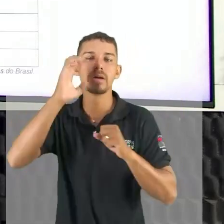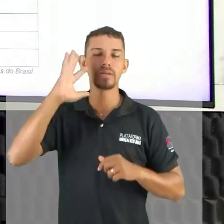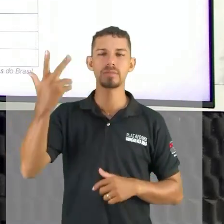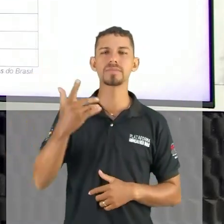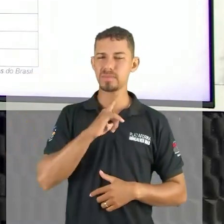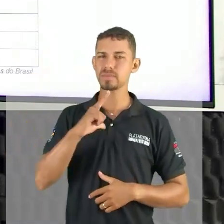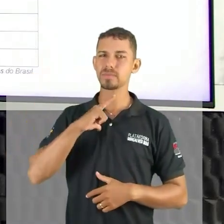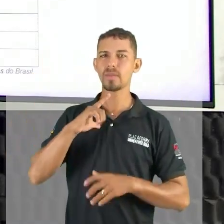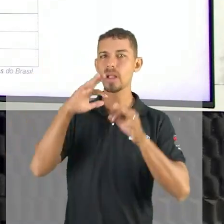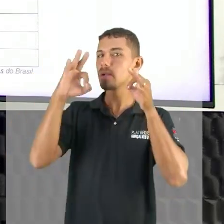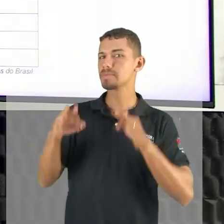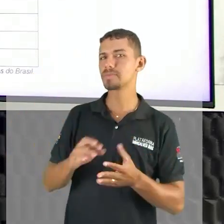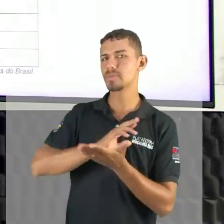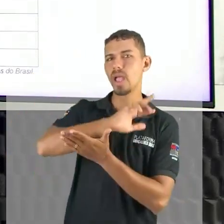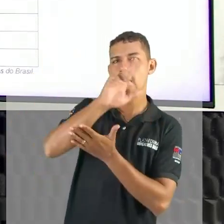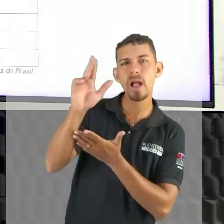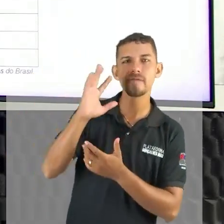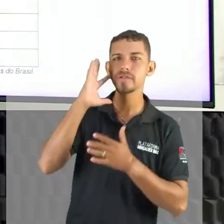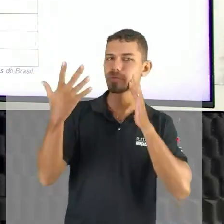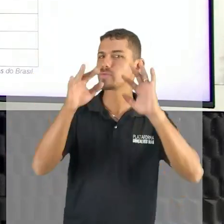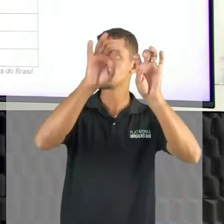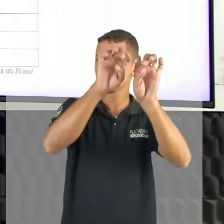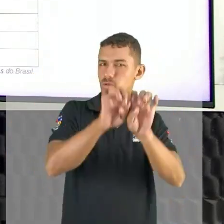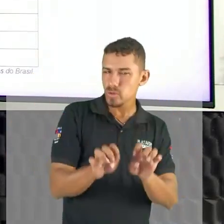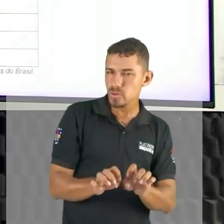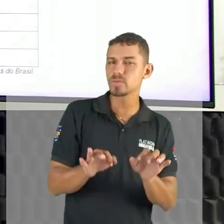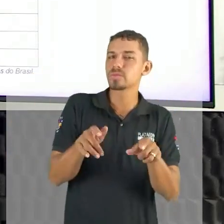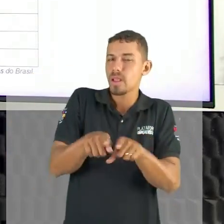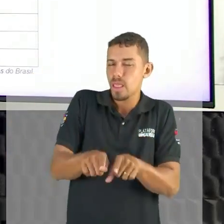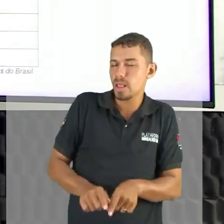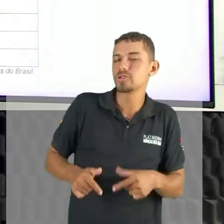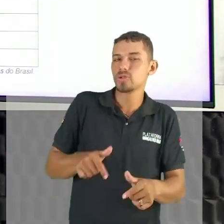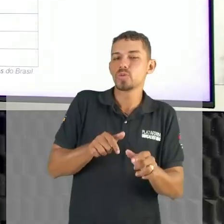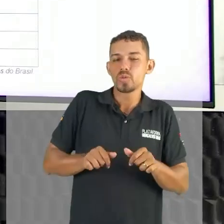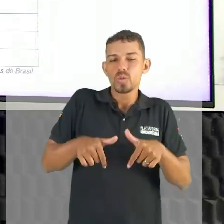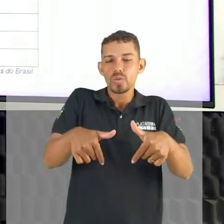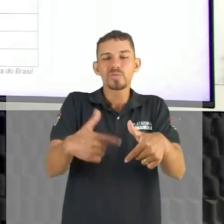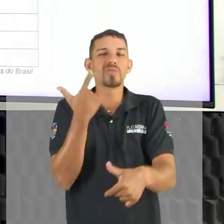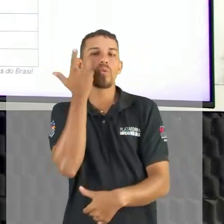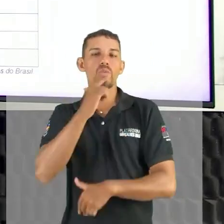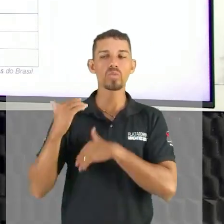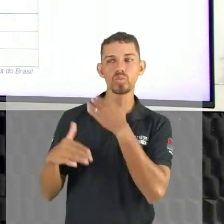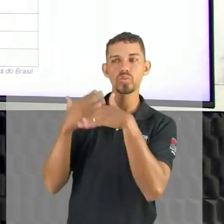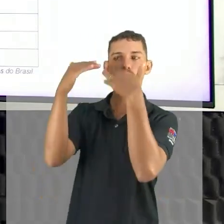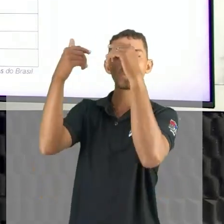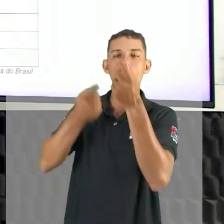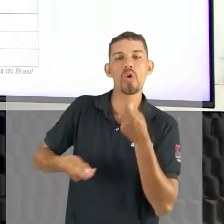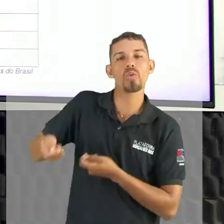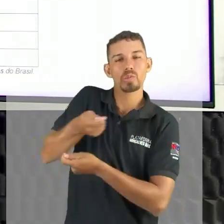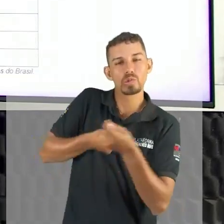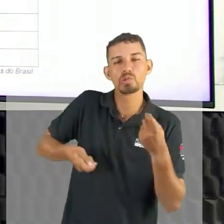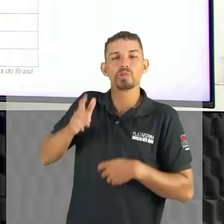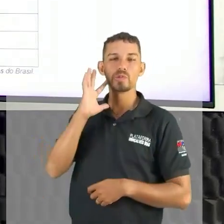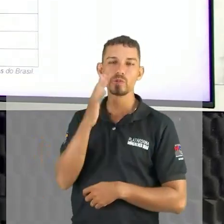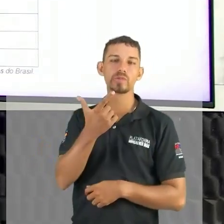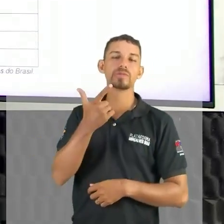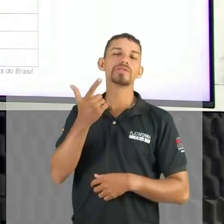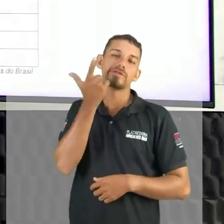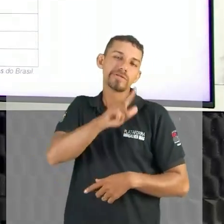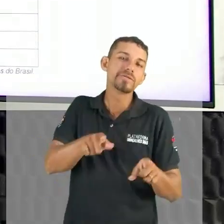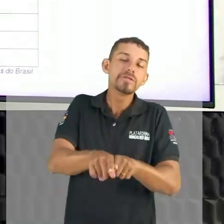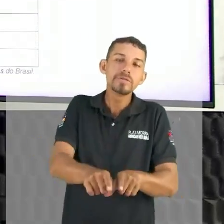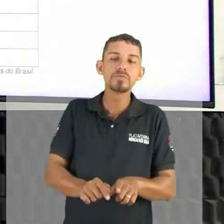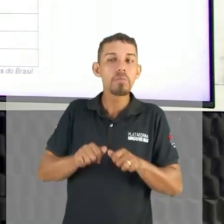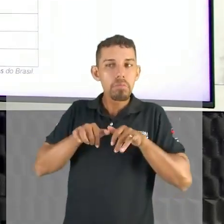a consolidação de várias estruturas que capacitam o Brasil para um desenvolvimento econômico que, inclusive, iria ainda